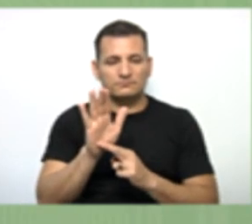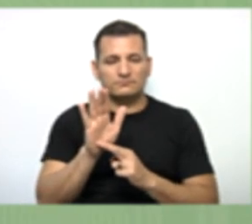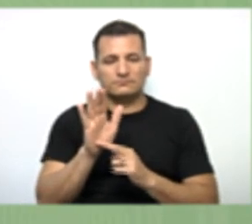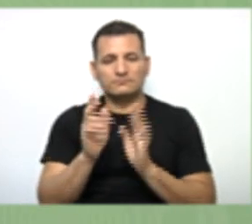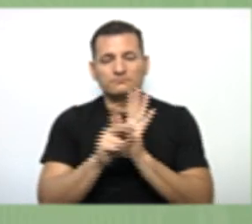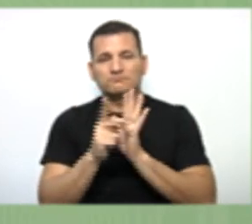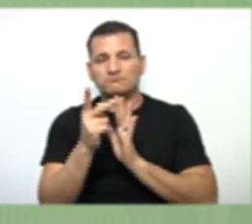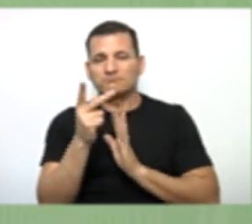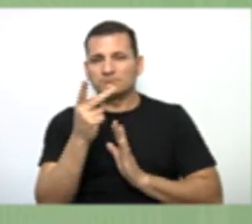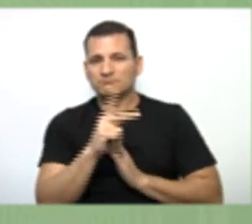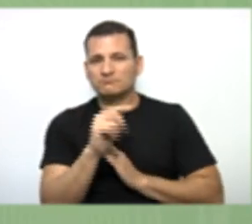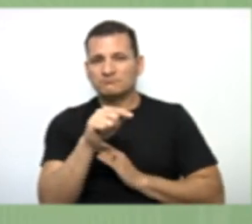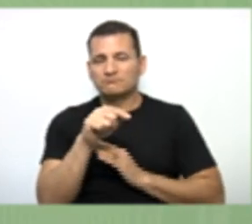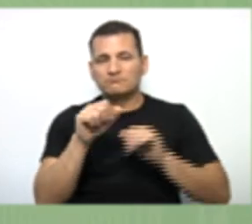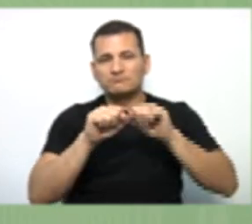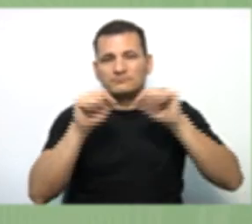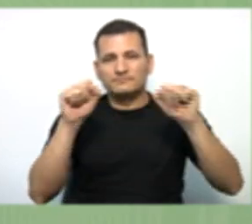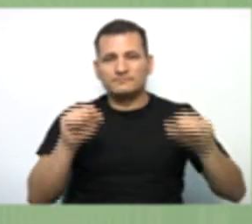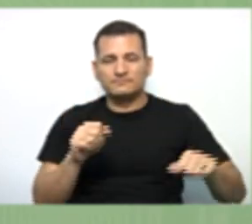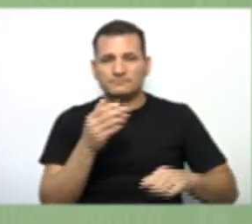desse estado eletrônico.